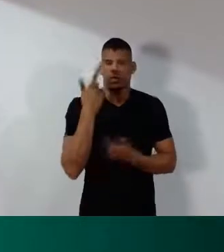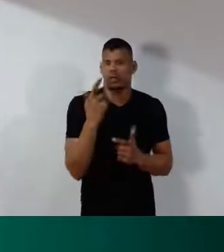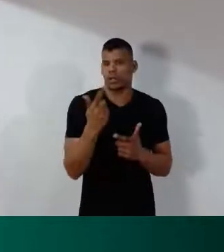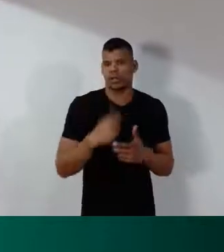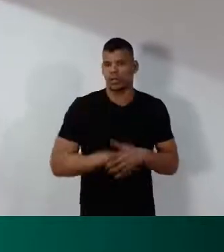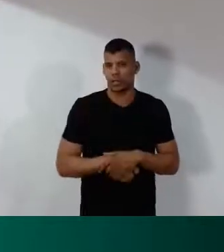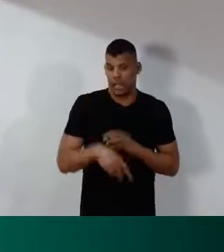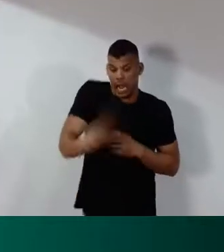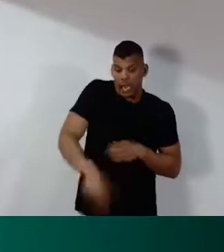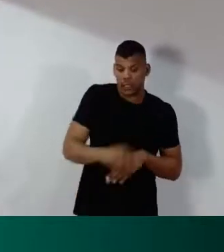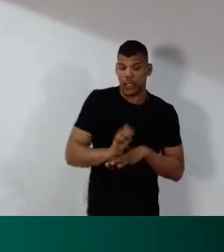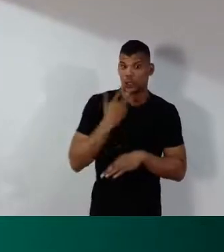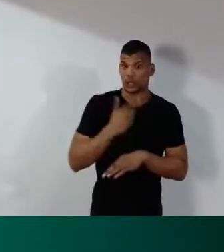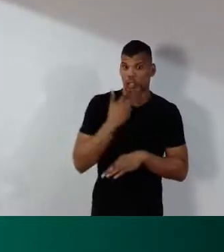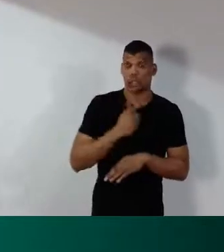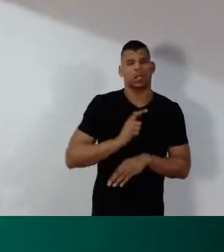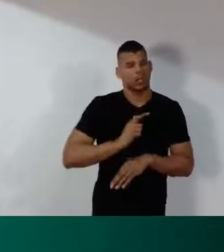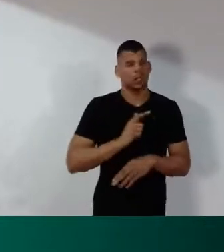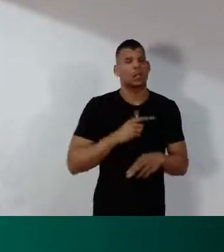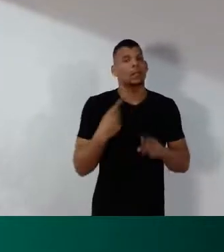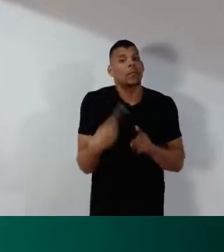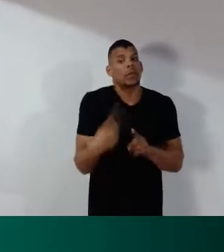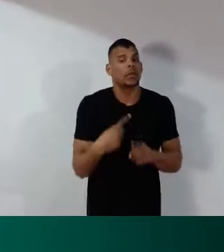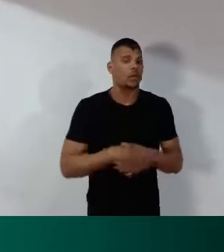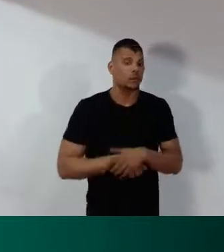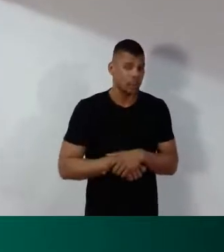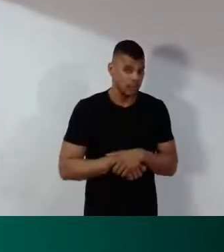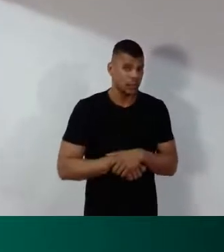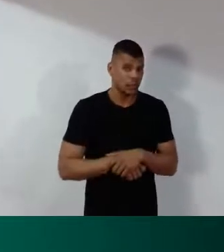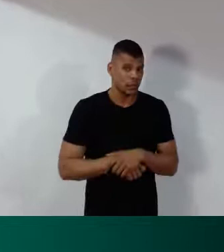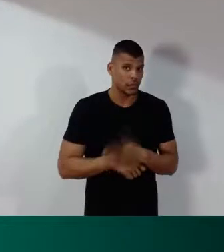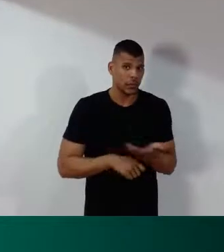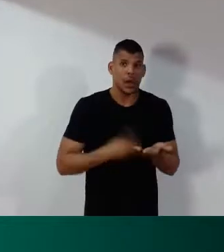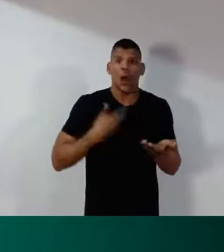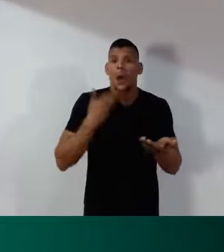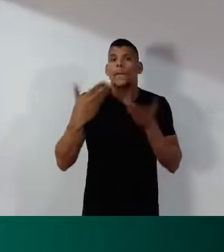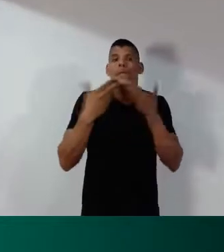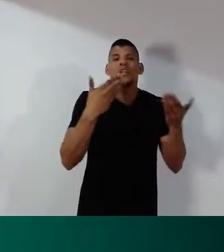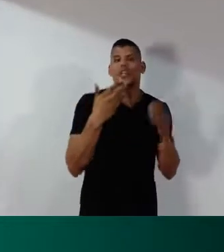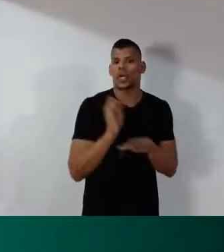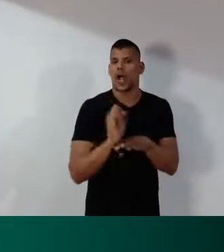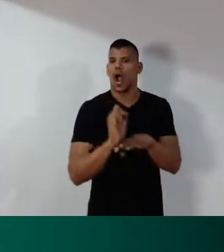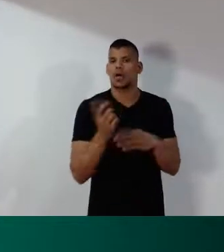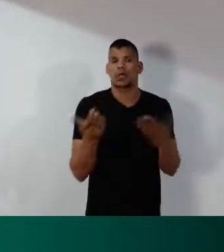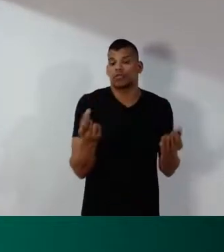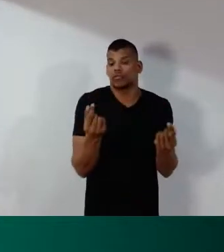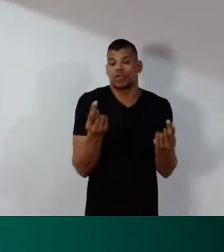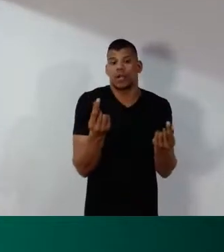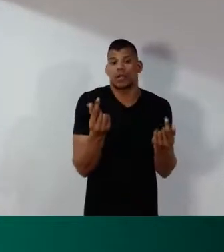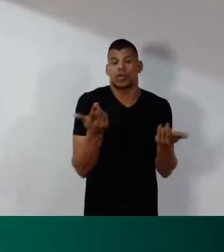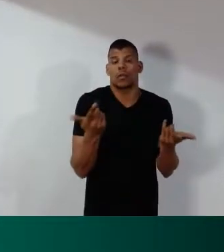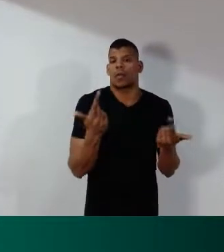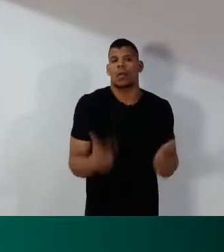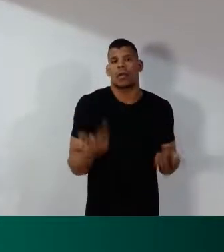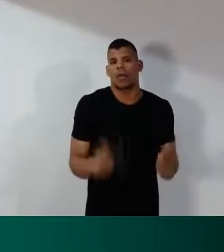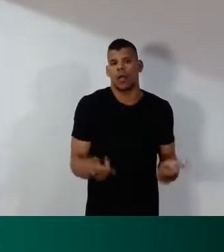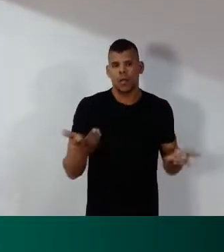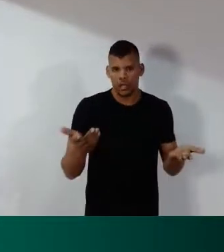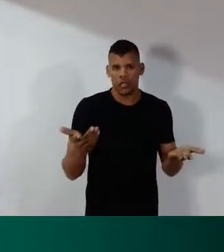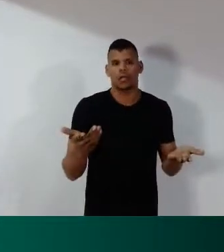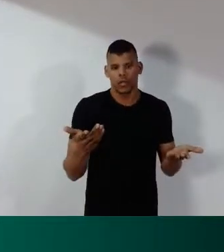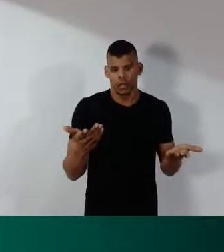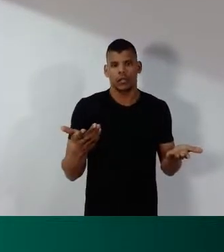bota aqui tem mais porque porque não se pede marcar a população não tem mais condição de tá pedindo